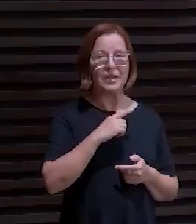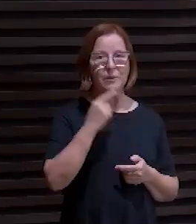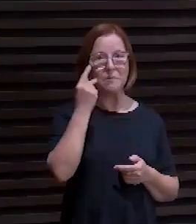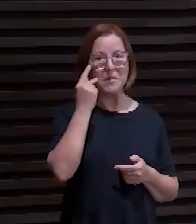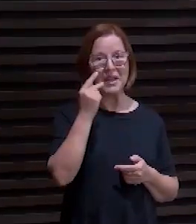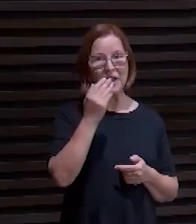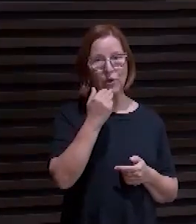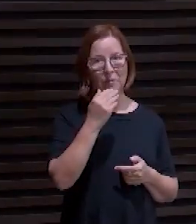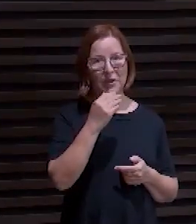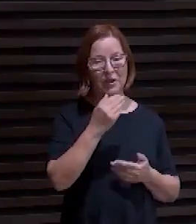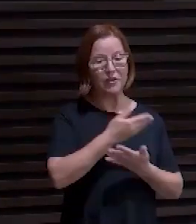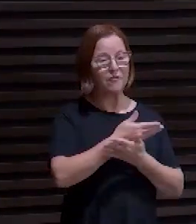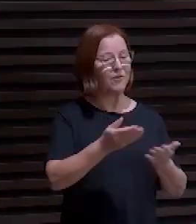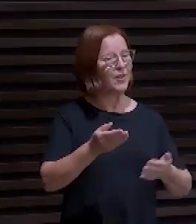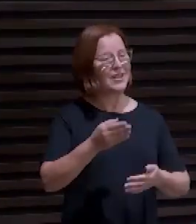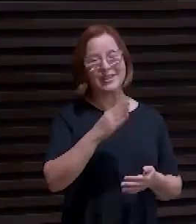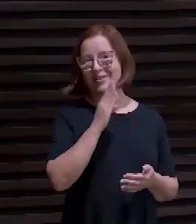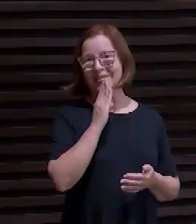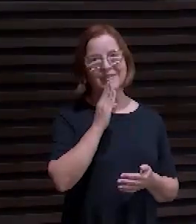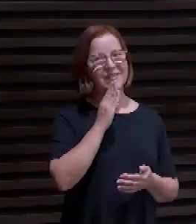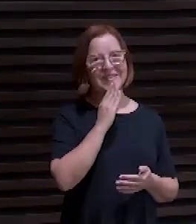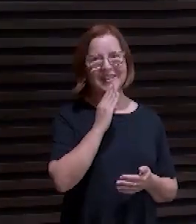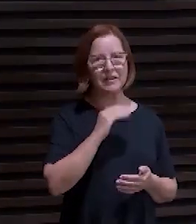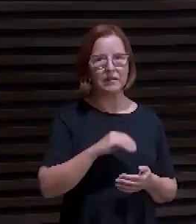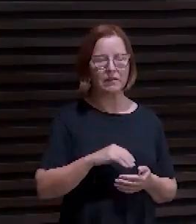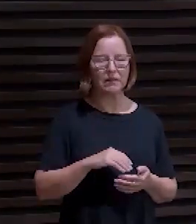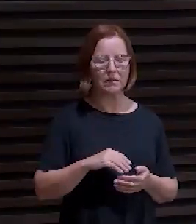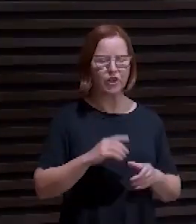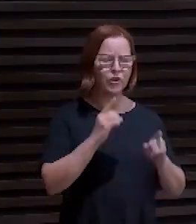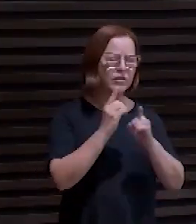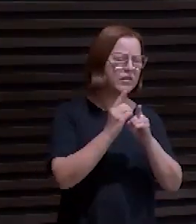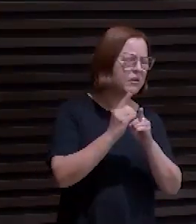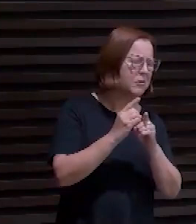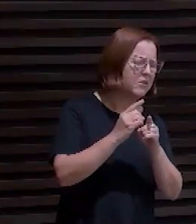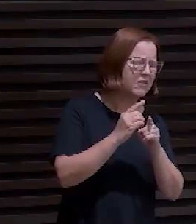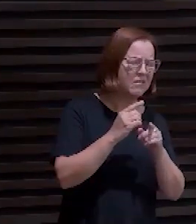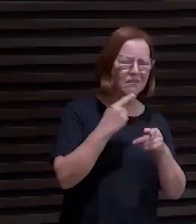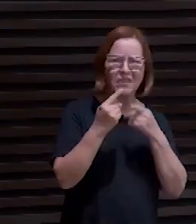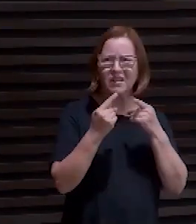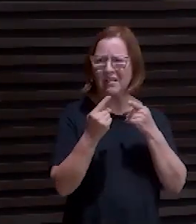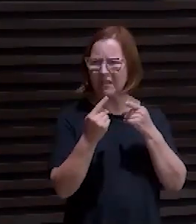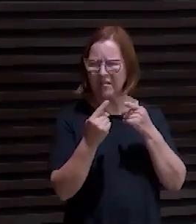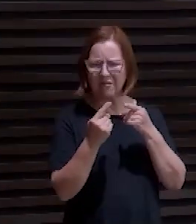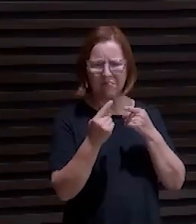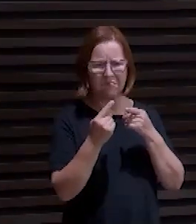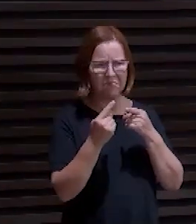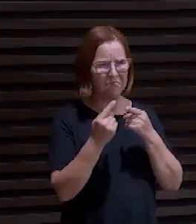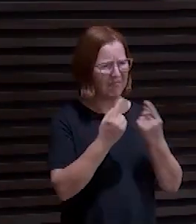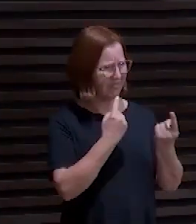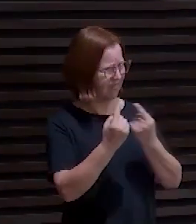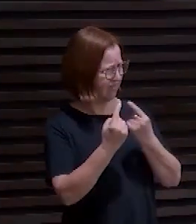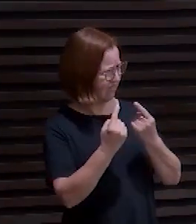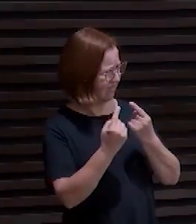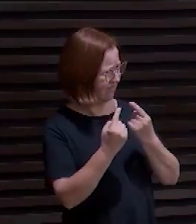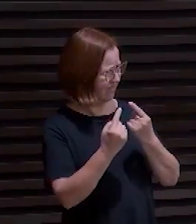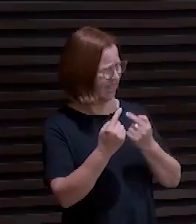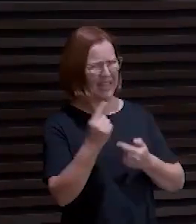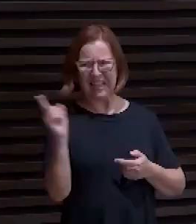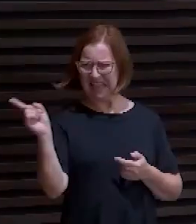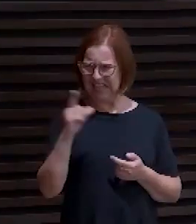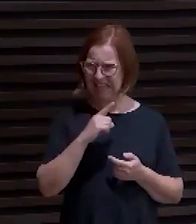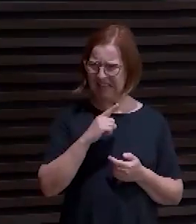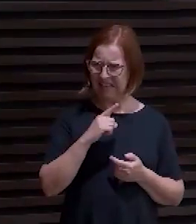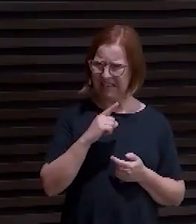não conheceis. Diziam então os discípulos uns aos outros: ter-lhe-ia porventura